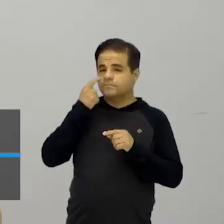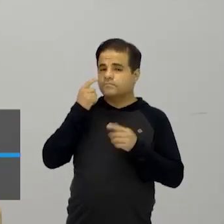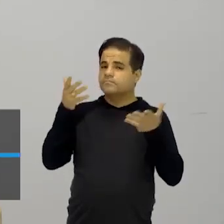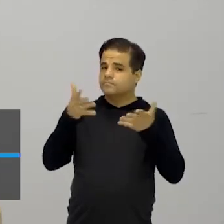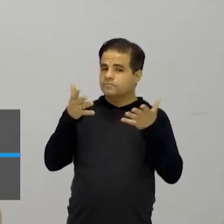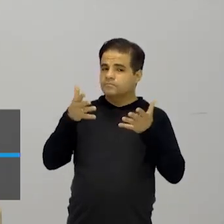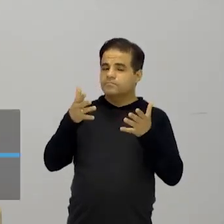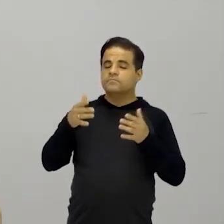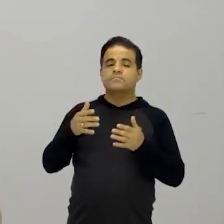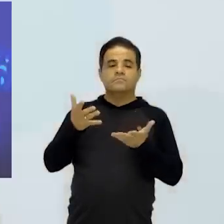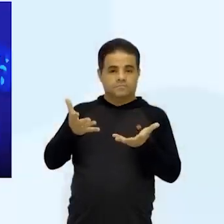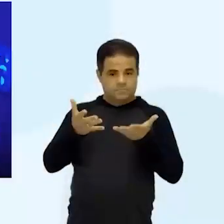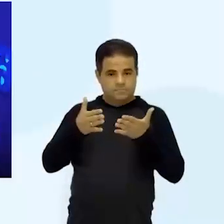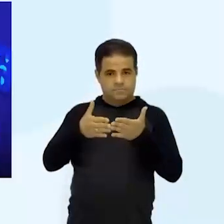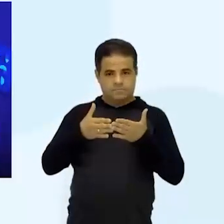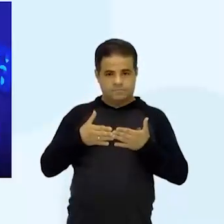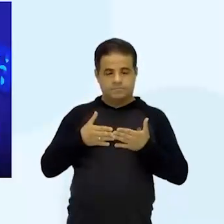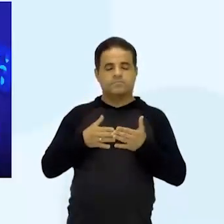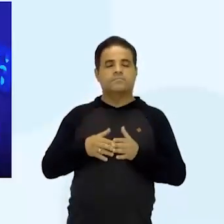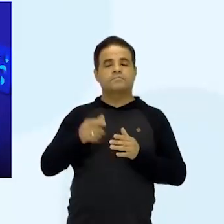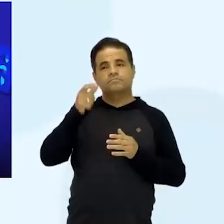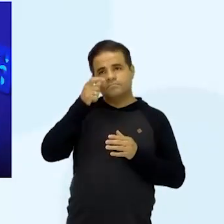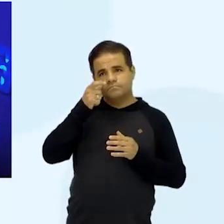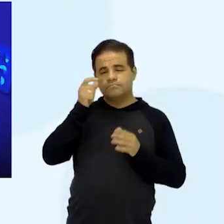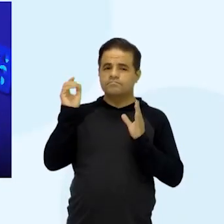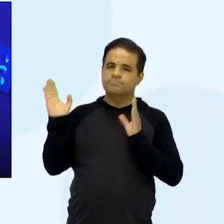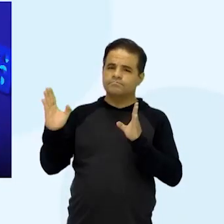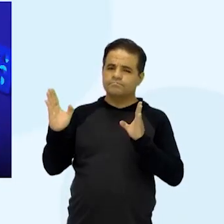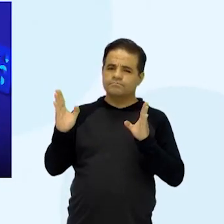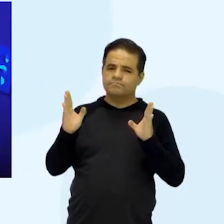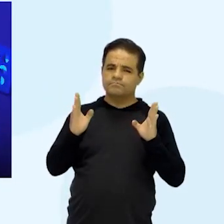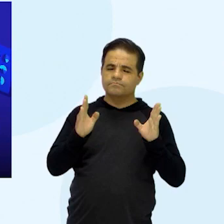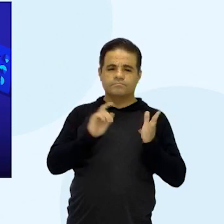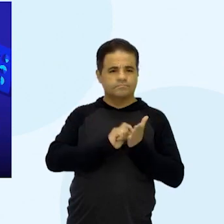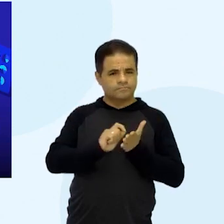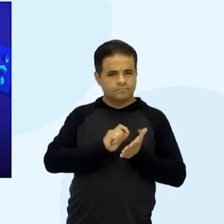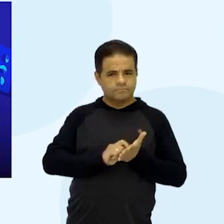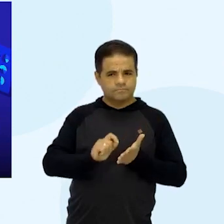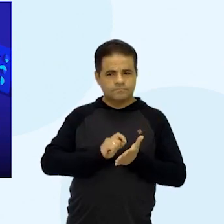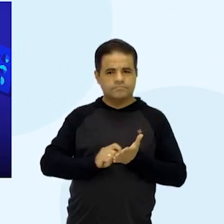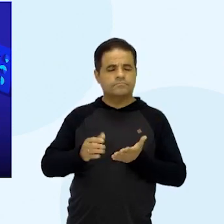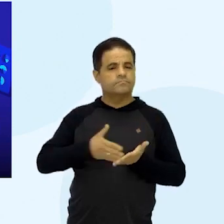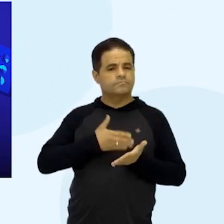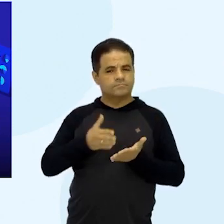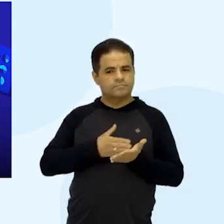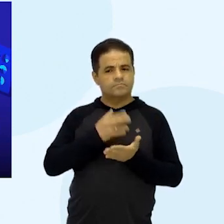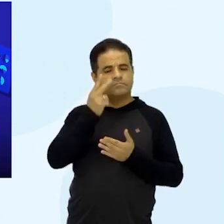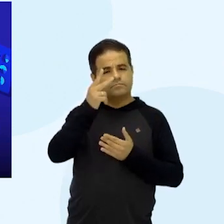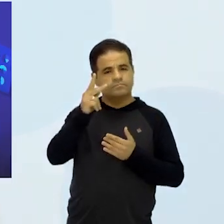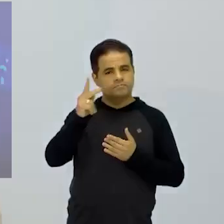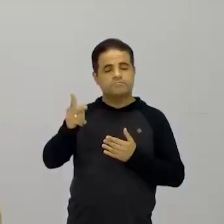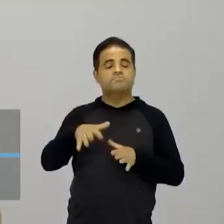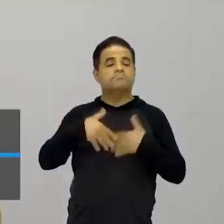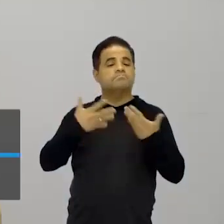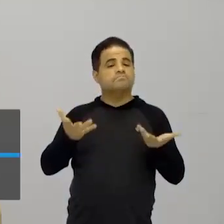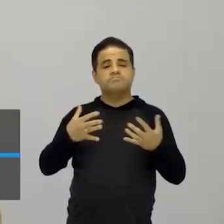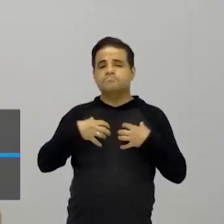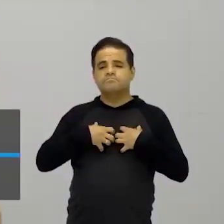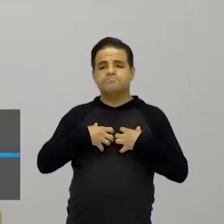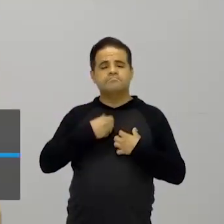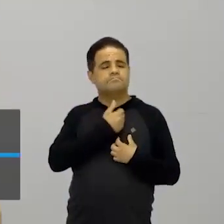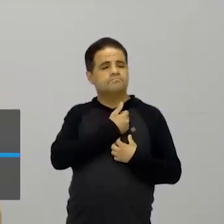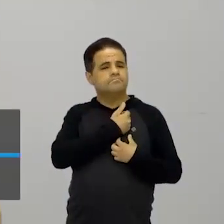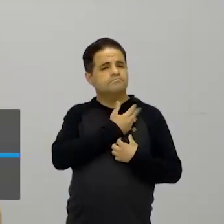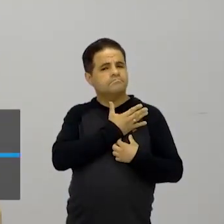momento, eu quero que vocês façam é, realmente, assistam ao vídeo e anotem aí no caderno de vocês sobre que tipo de